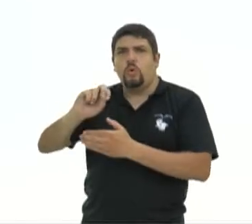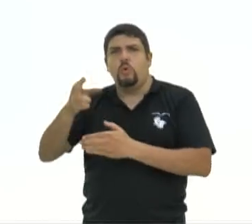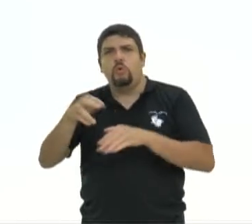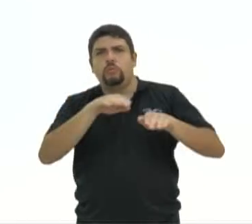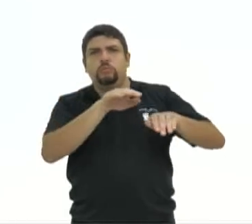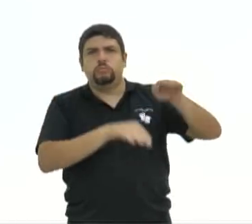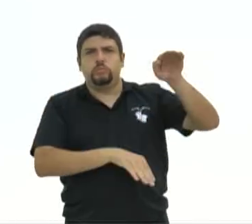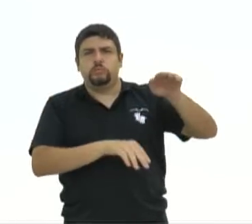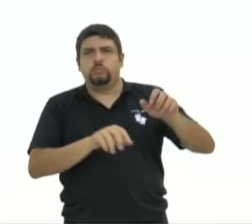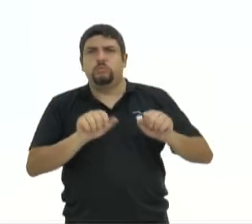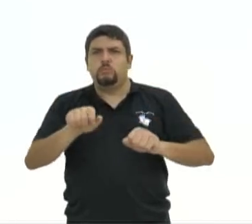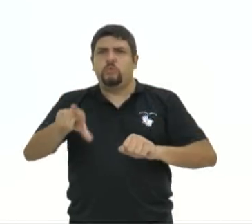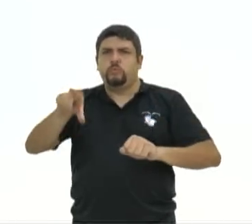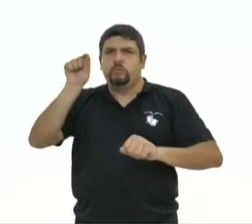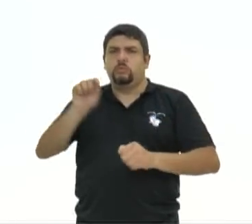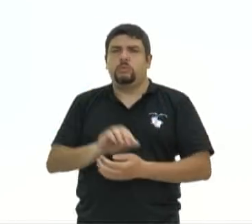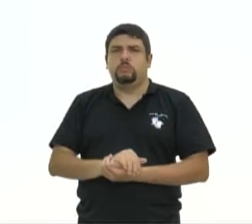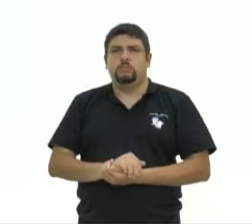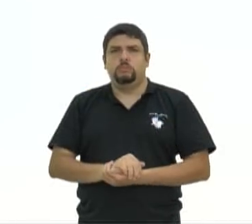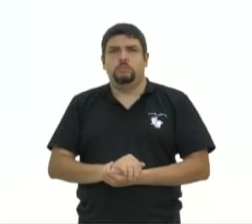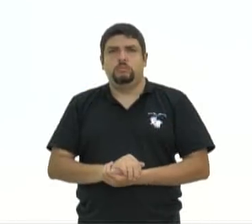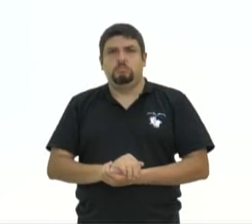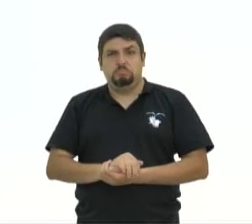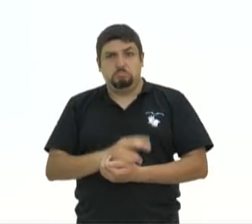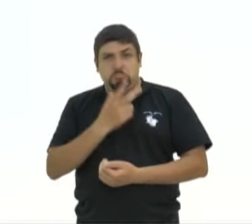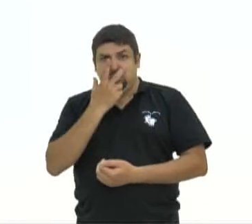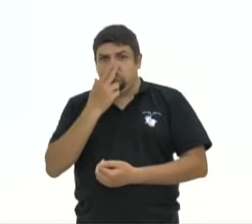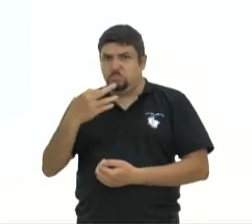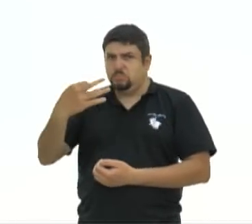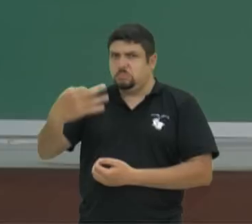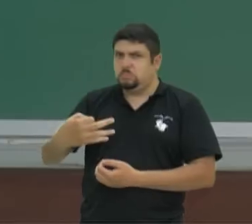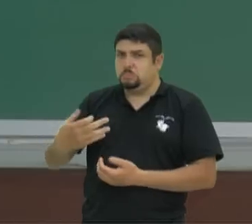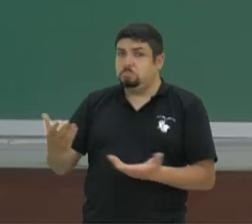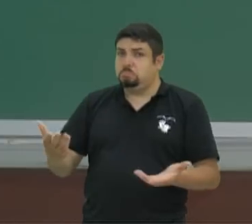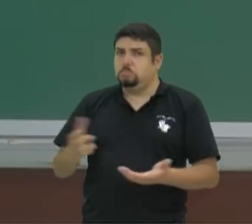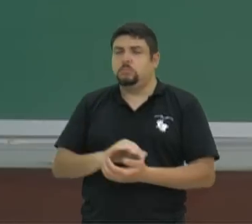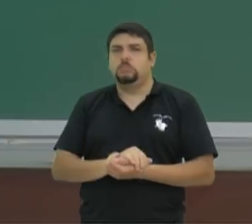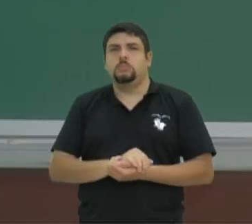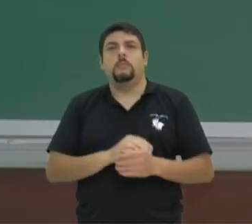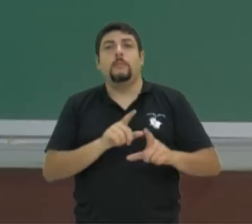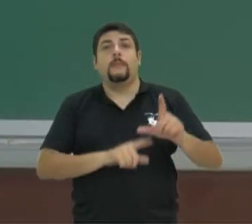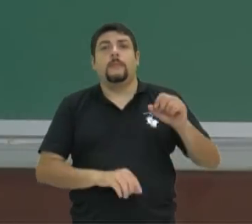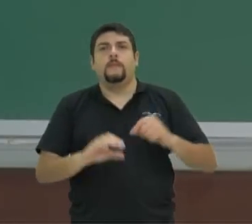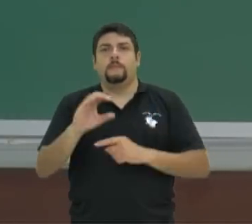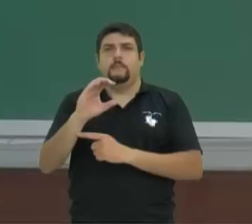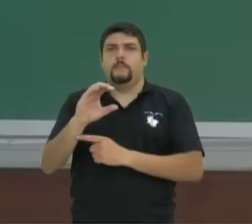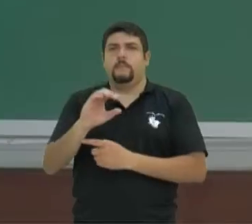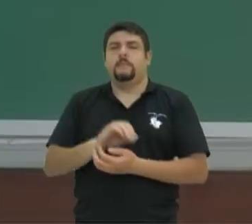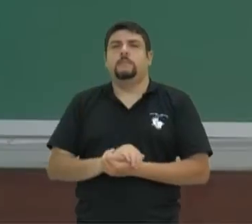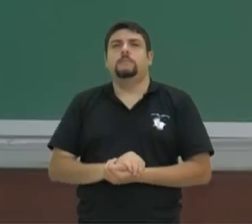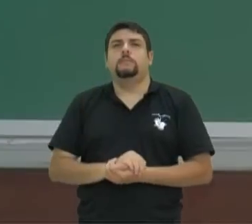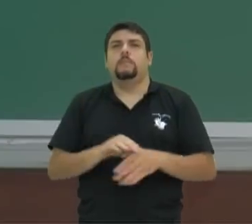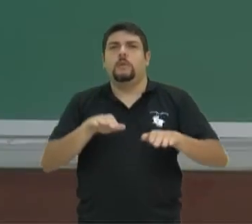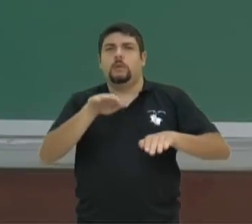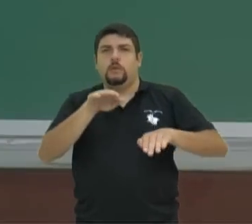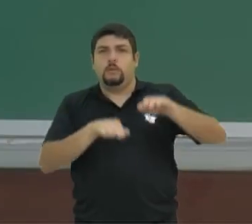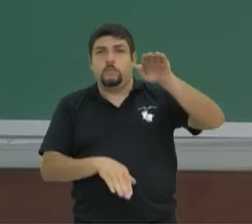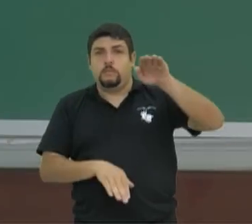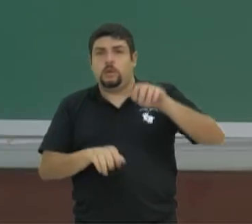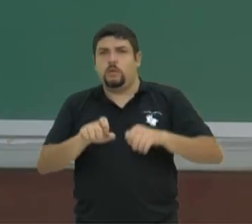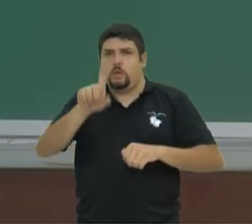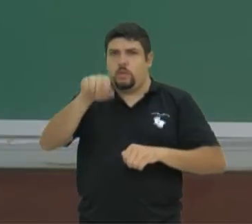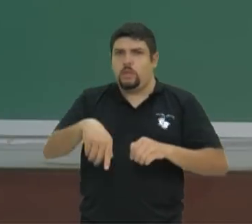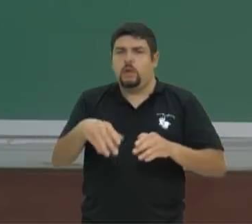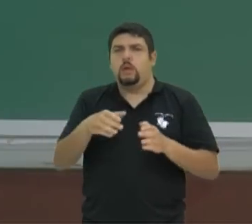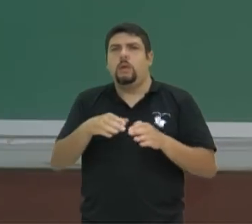dispersão. Será que é isso que a gente faz? Letra C. A amplitude é uma medida de dispersão. Letra